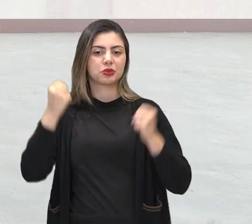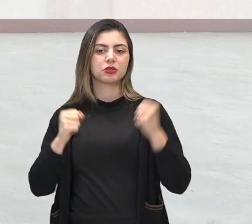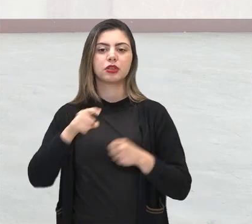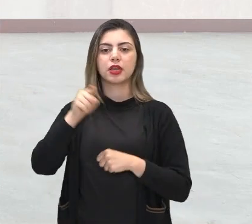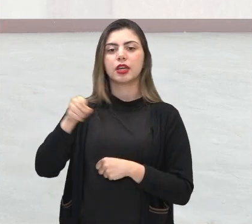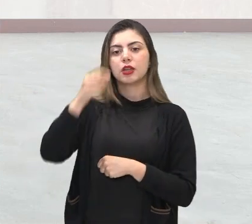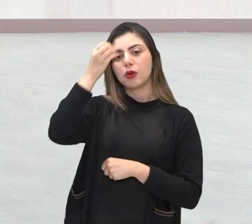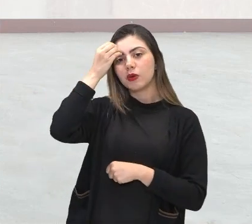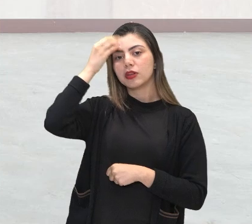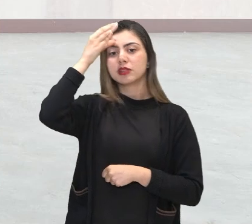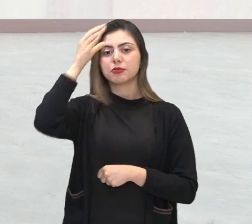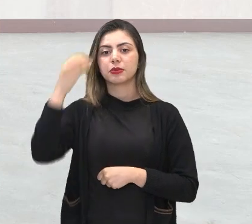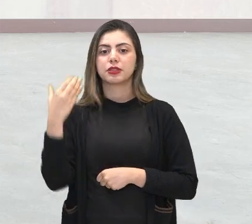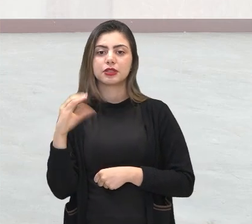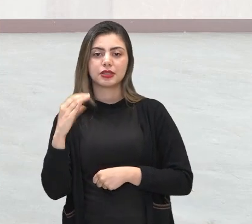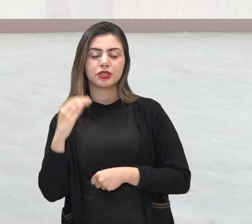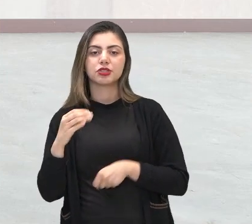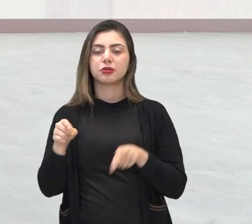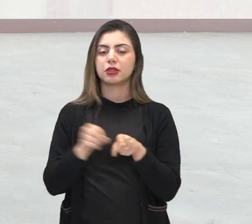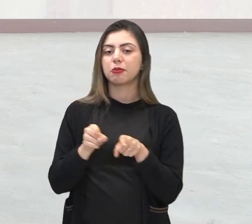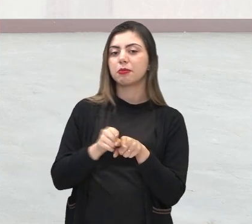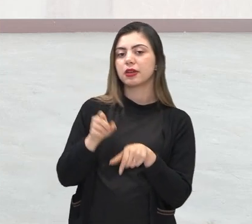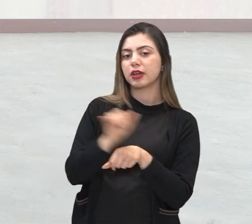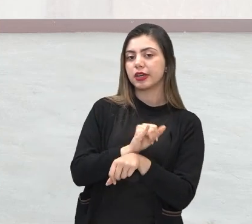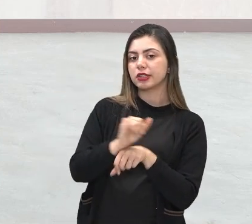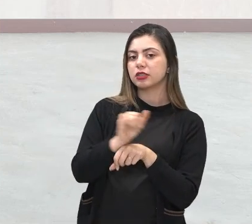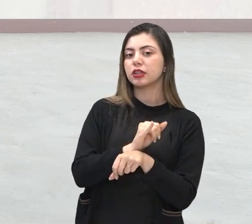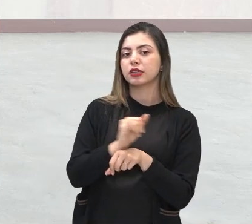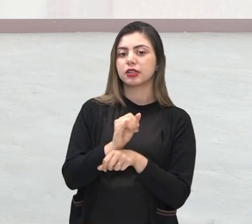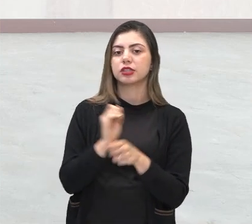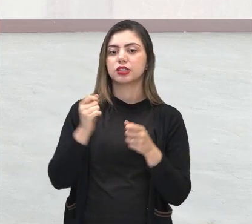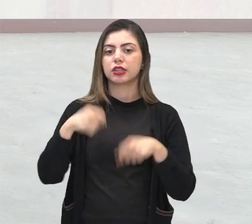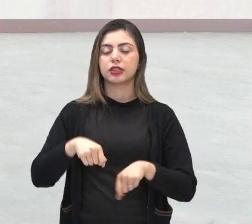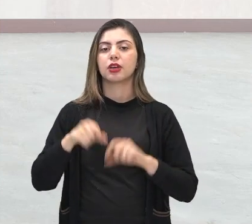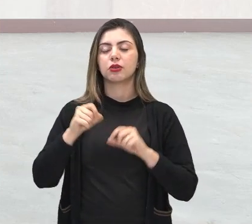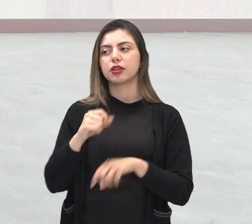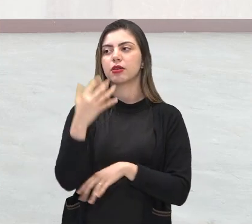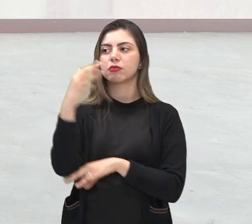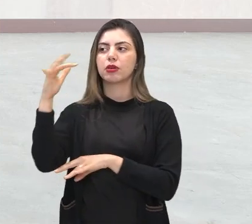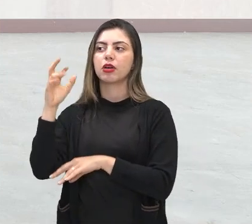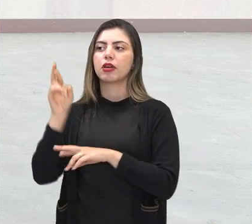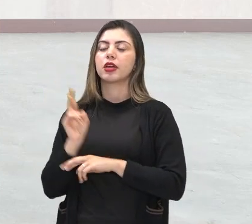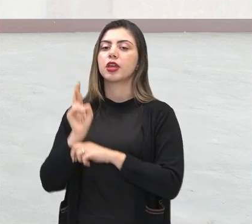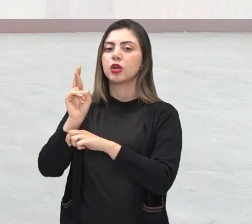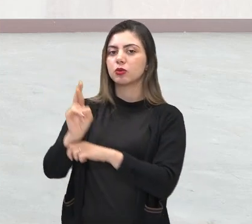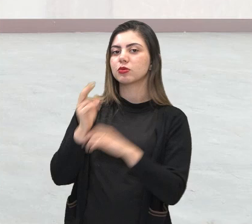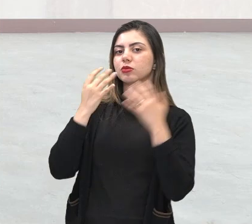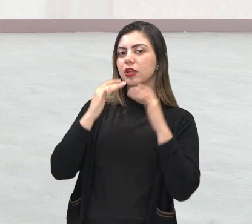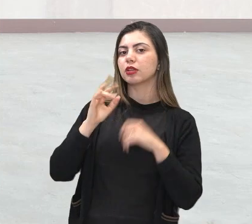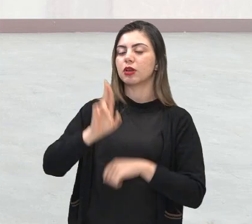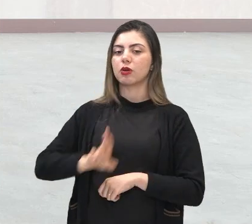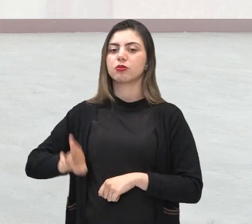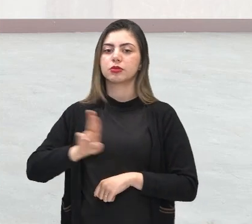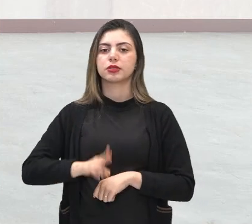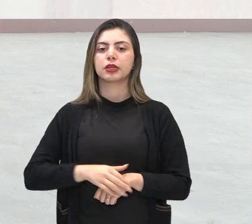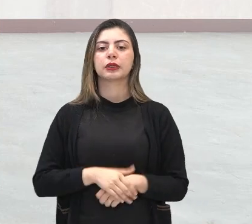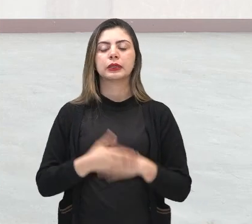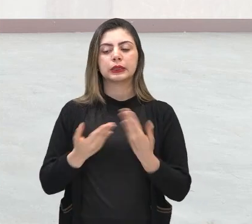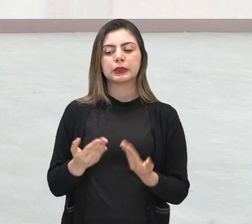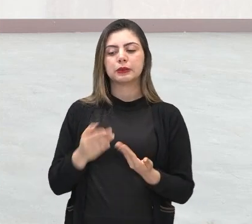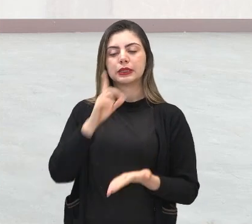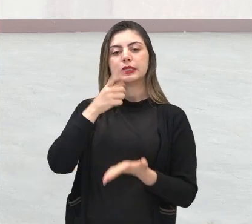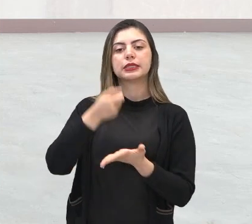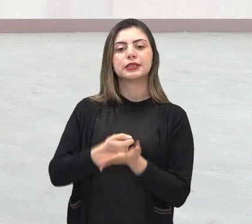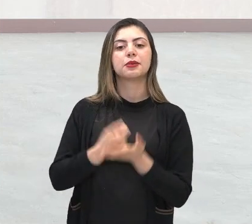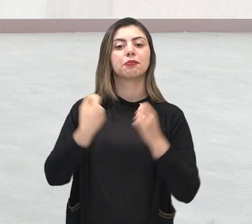científico e a técnica para interpretar e dominar a natureza se convenceu de que precisava